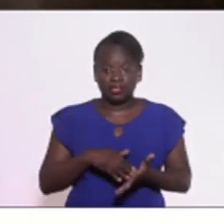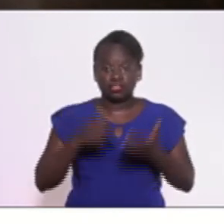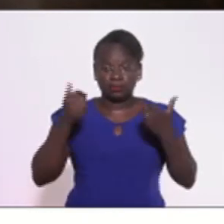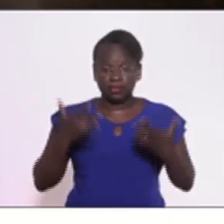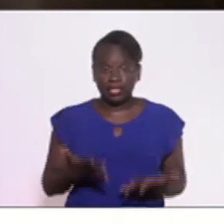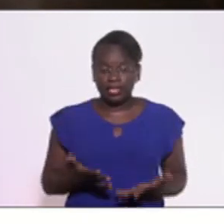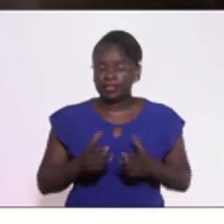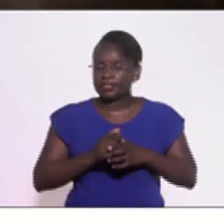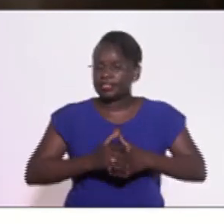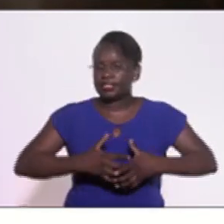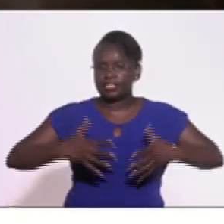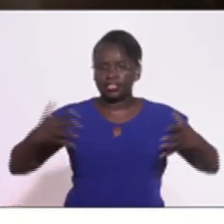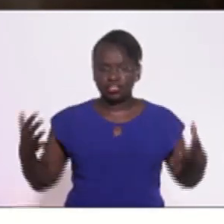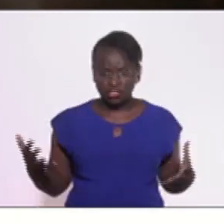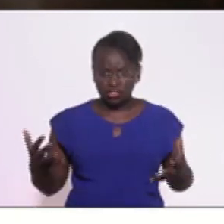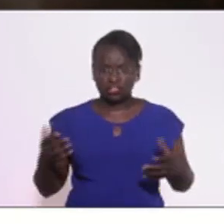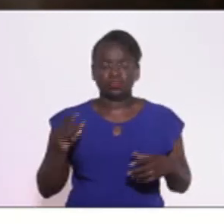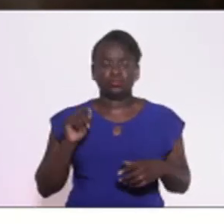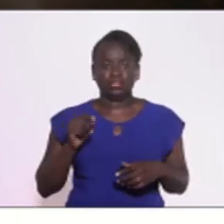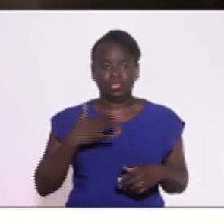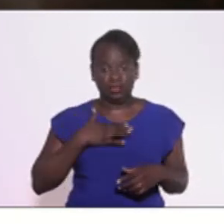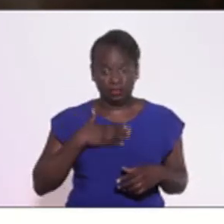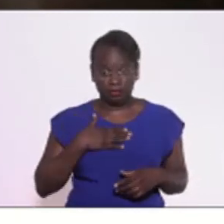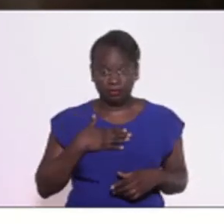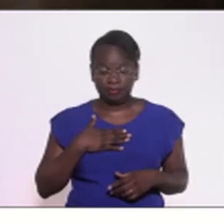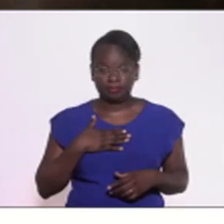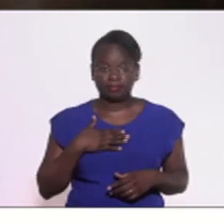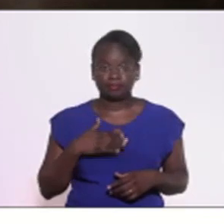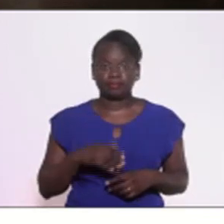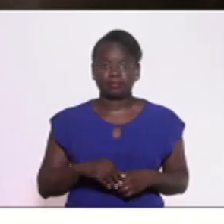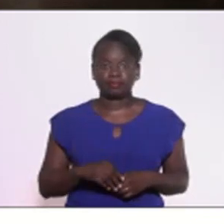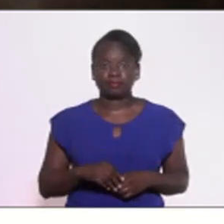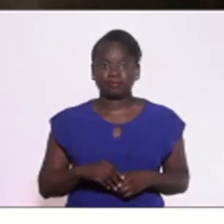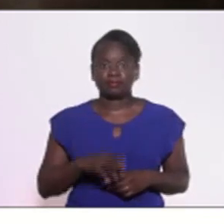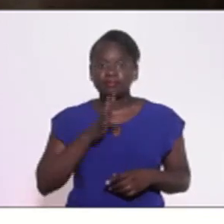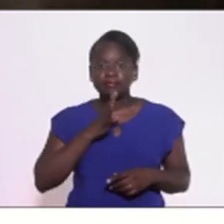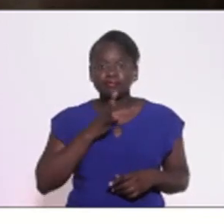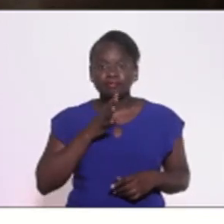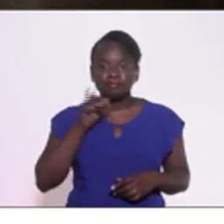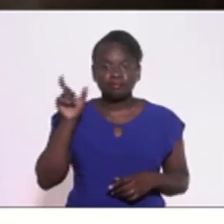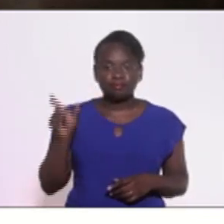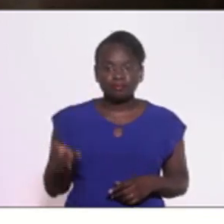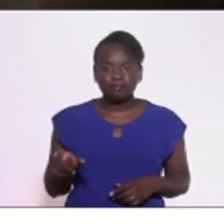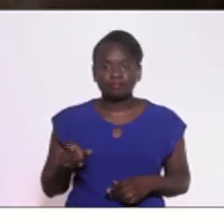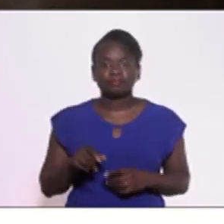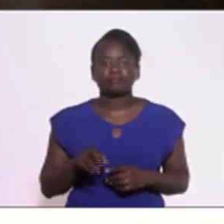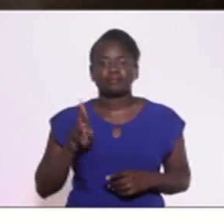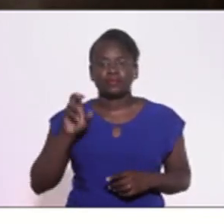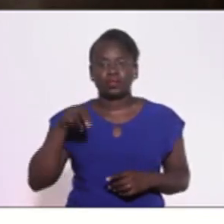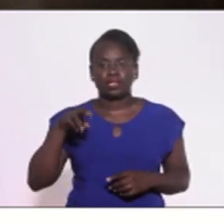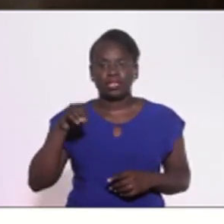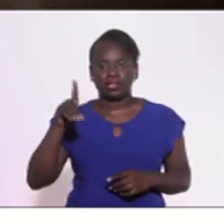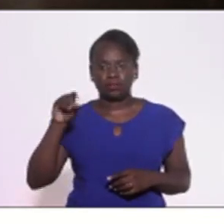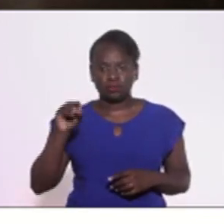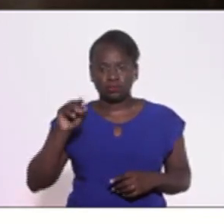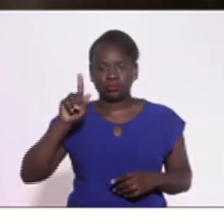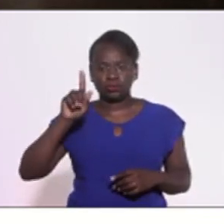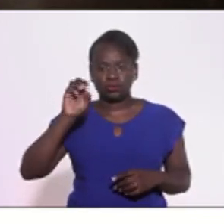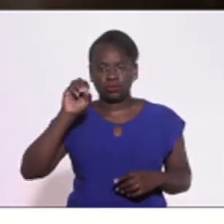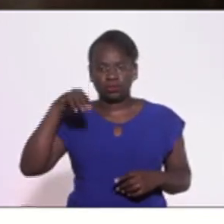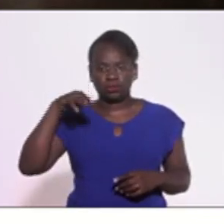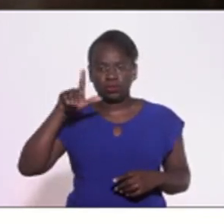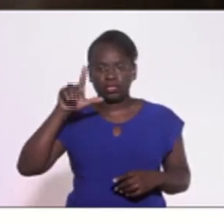a dimensão que foi para mim conhecer Ronaldo Gonlewski.